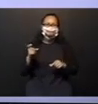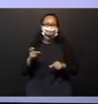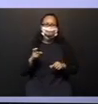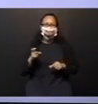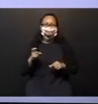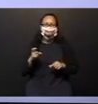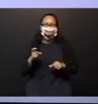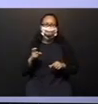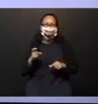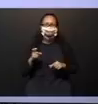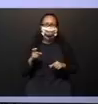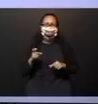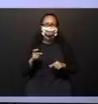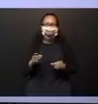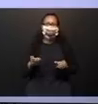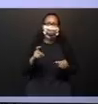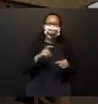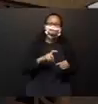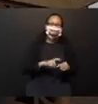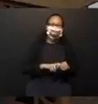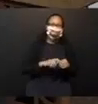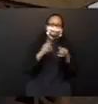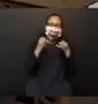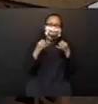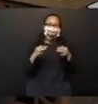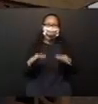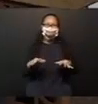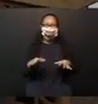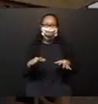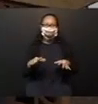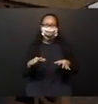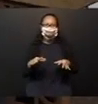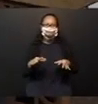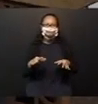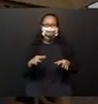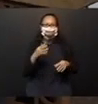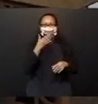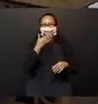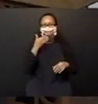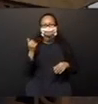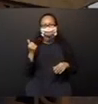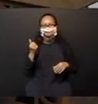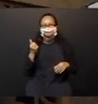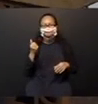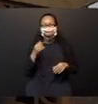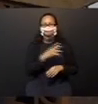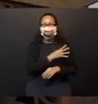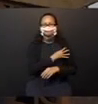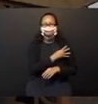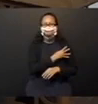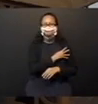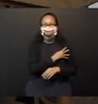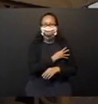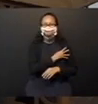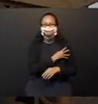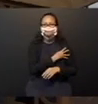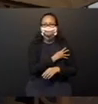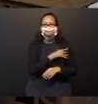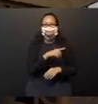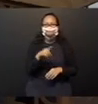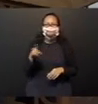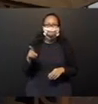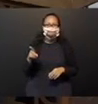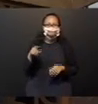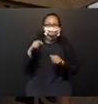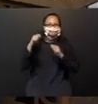uma retomada e dar uma explicaçãozinha um pouquinho mais profunda de acordo com o quarto ano. Vocês vão assistir a